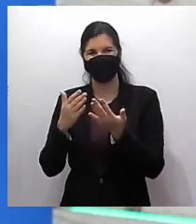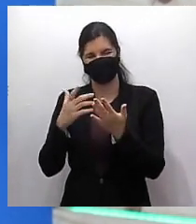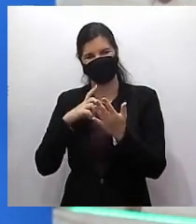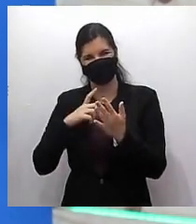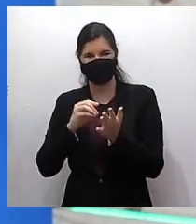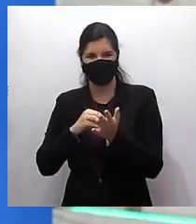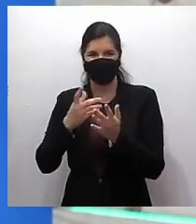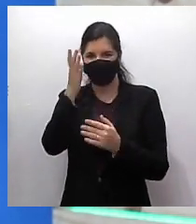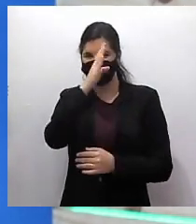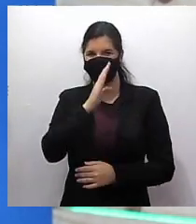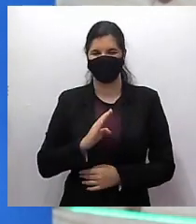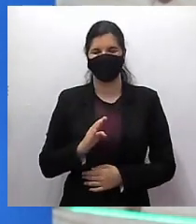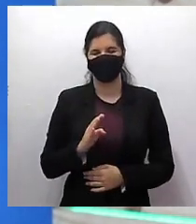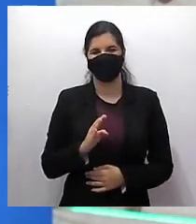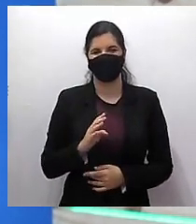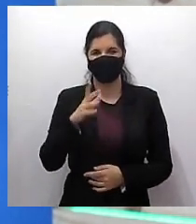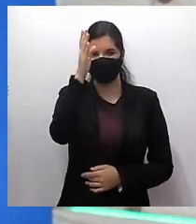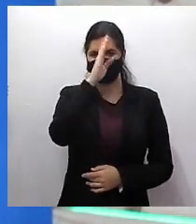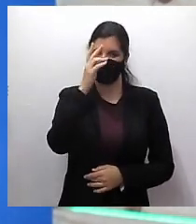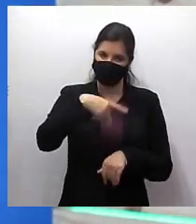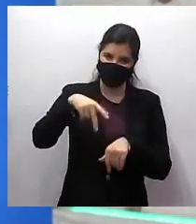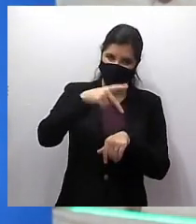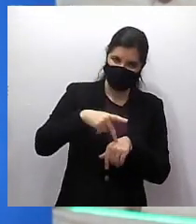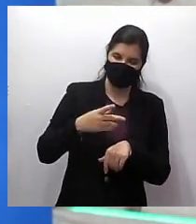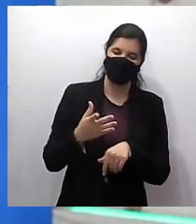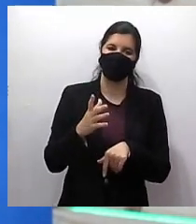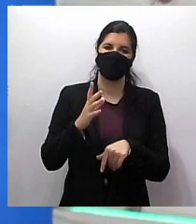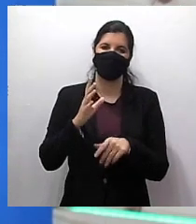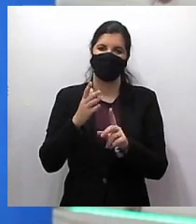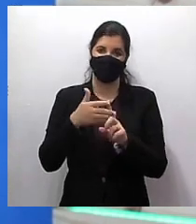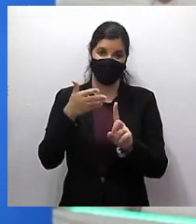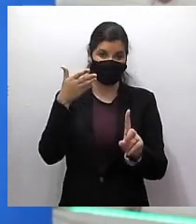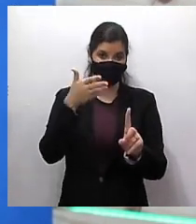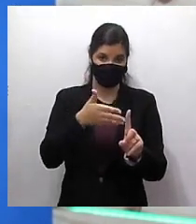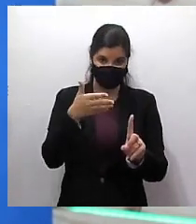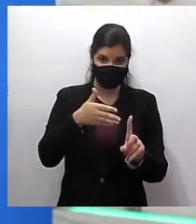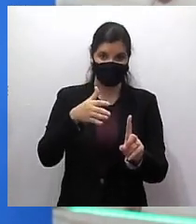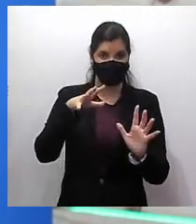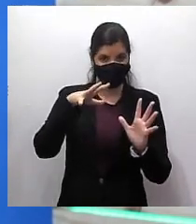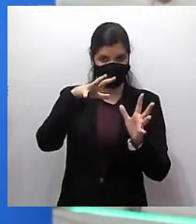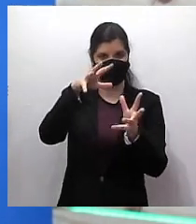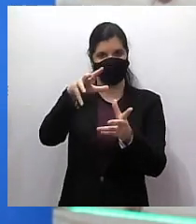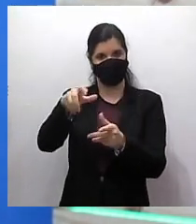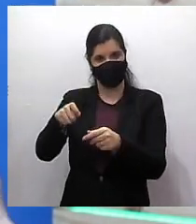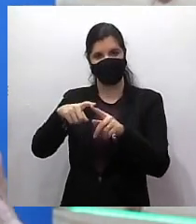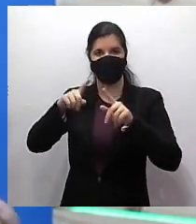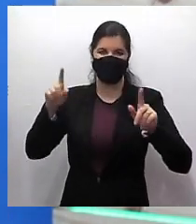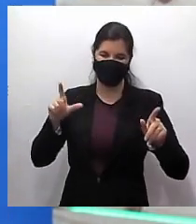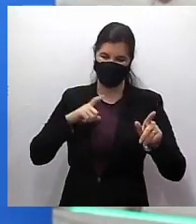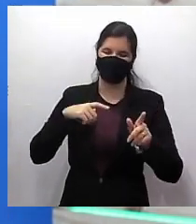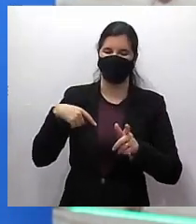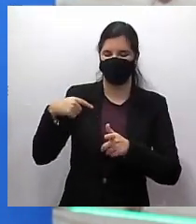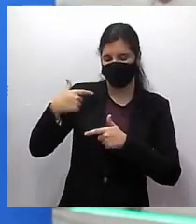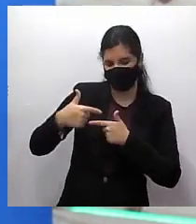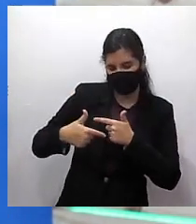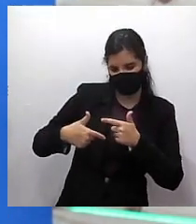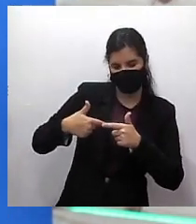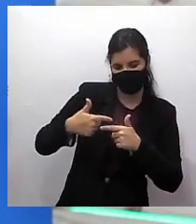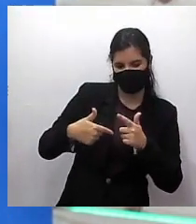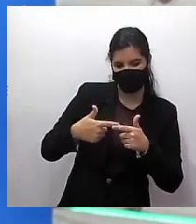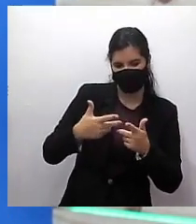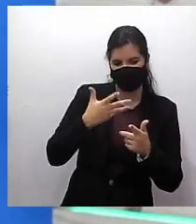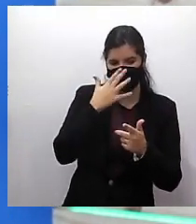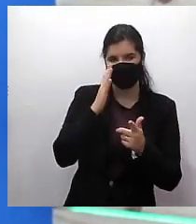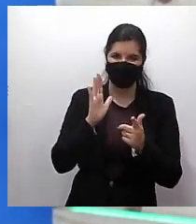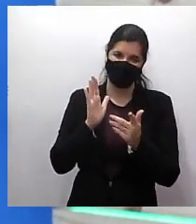é o caso do Brasil. É um país de referência internacional, mas que carrega aspectos ainda dos